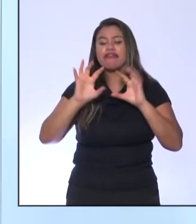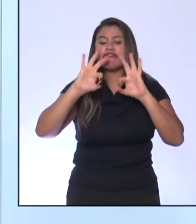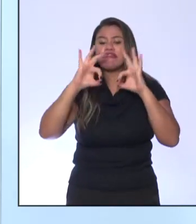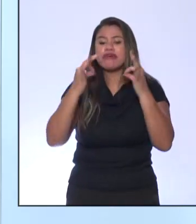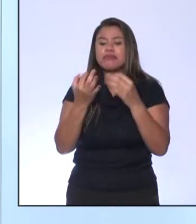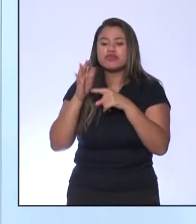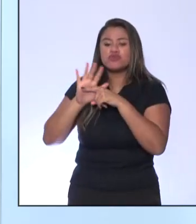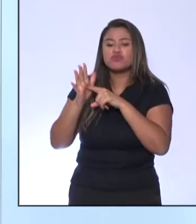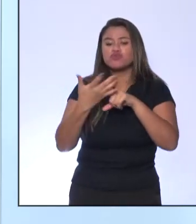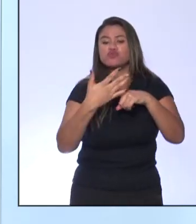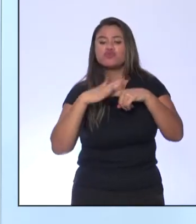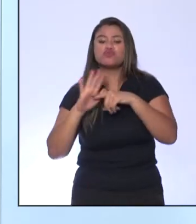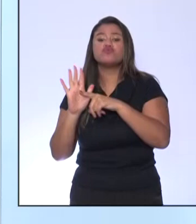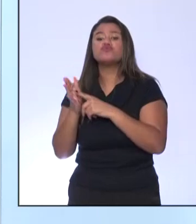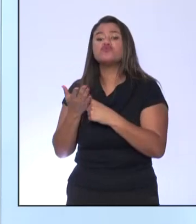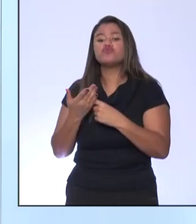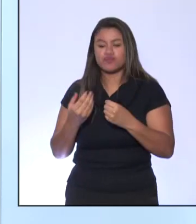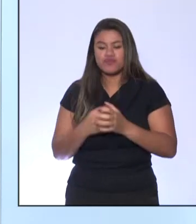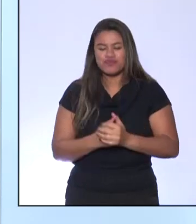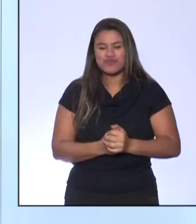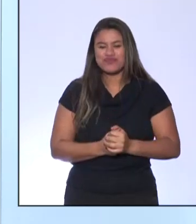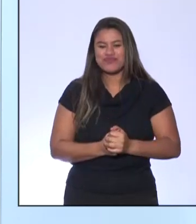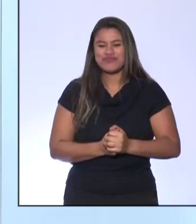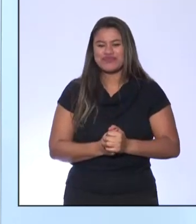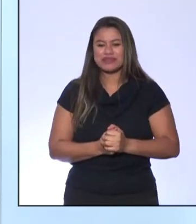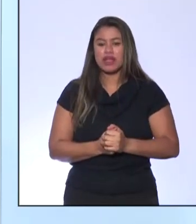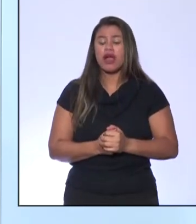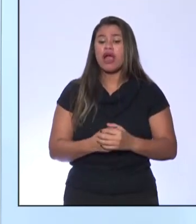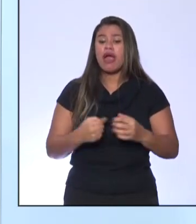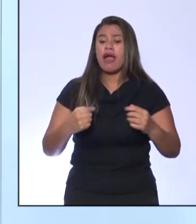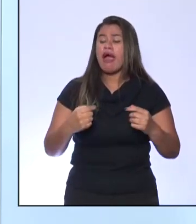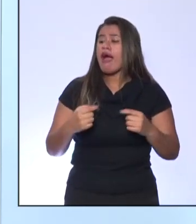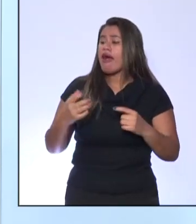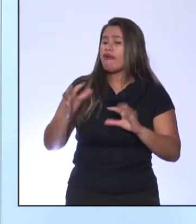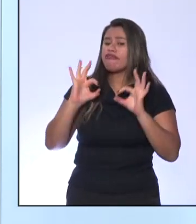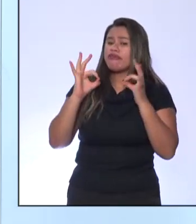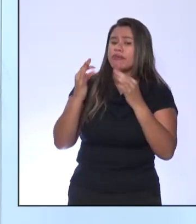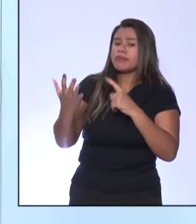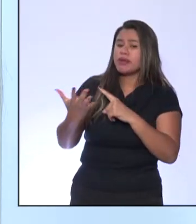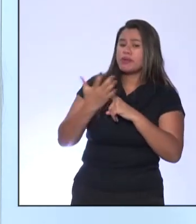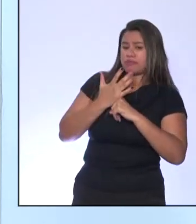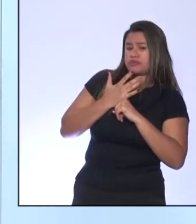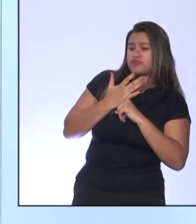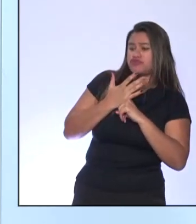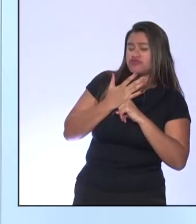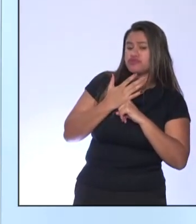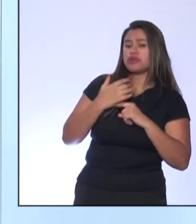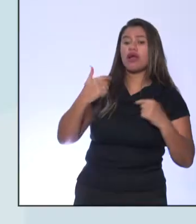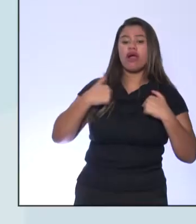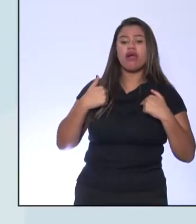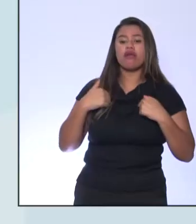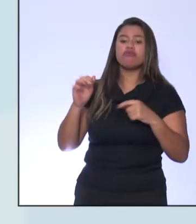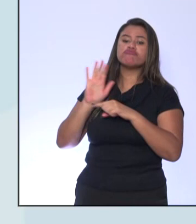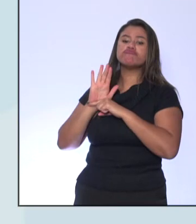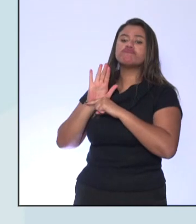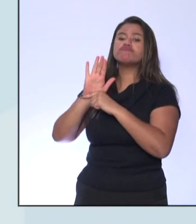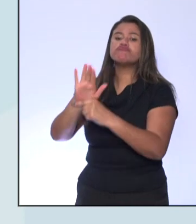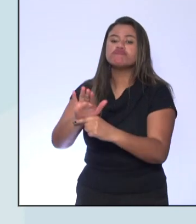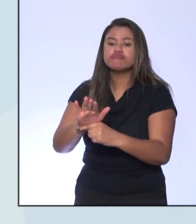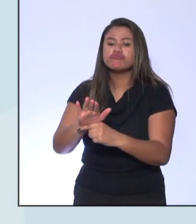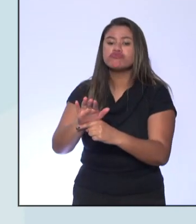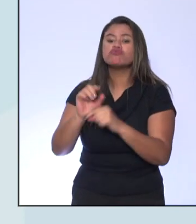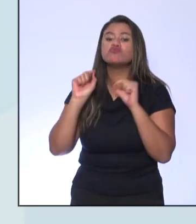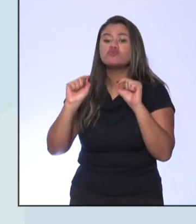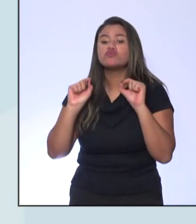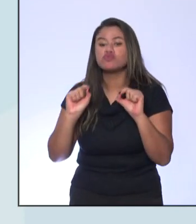vocês e pensem nisso. O que eu faço para contribuir com aqueles que moram comigo e aquilo que aqueles que